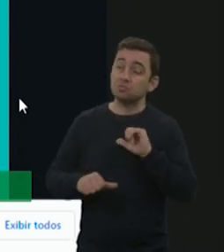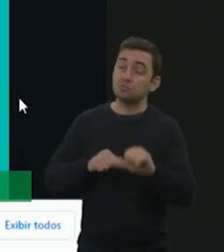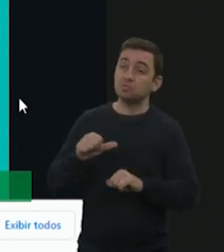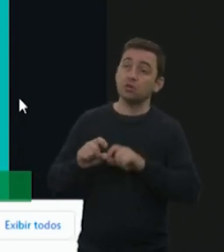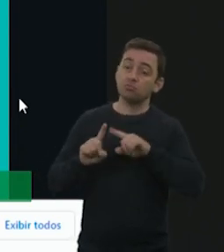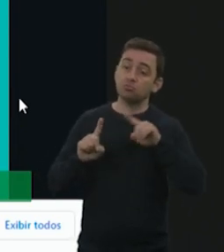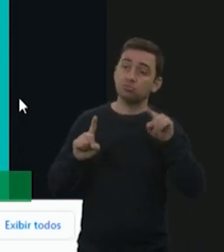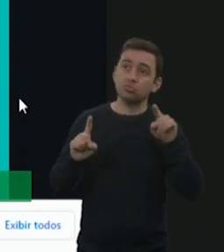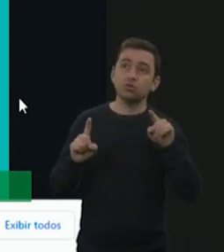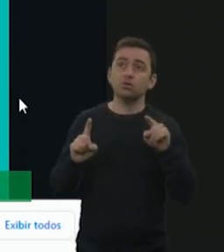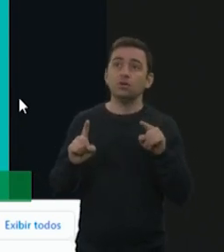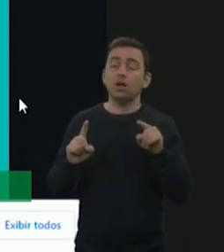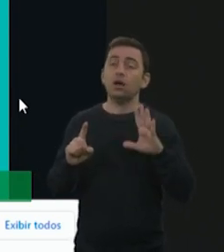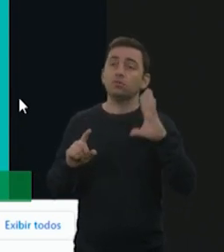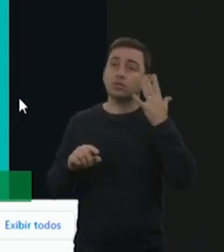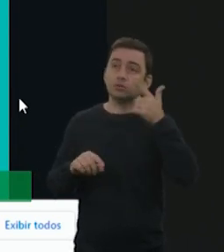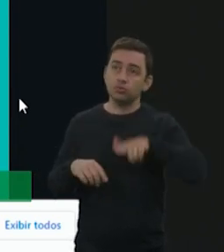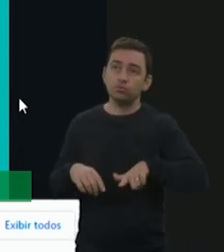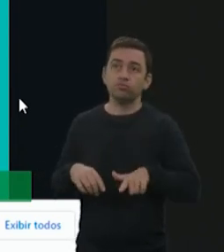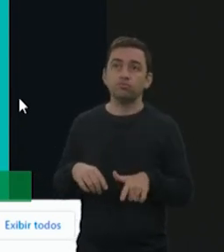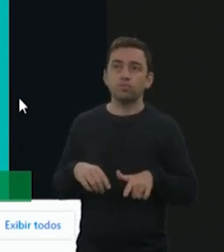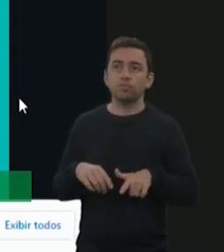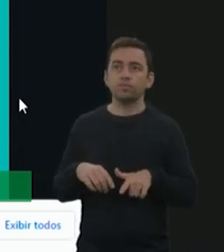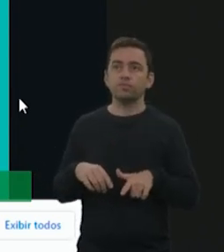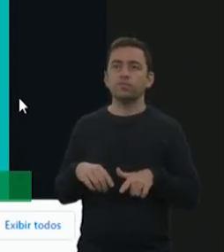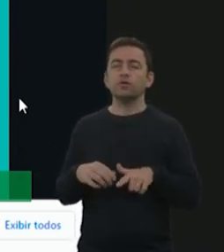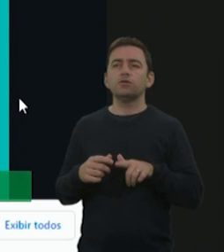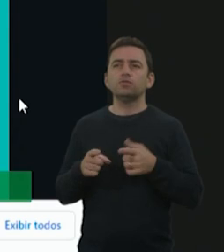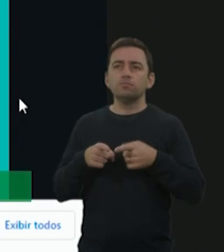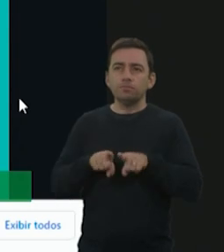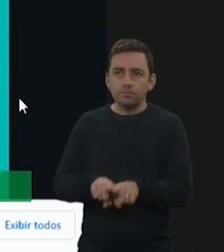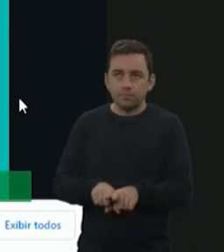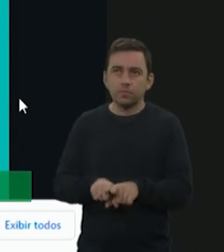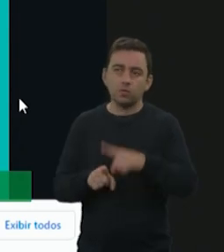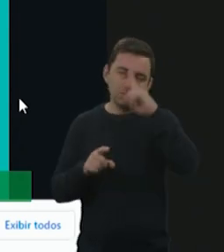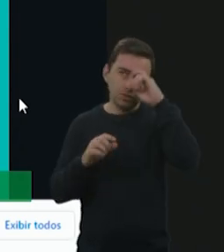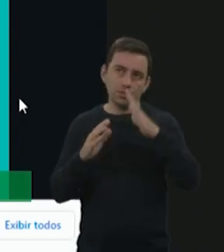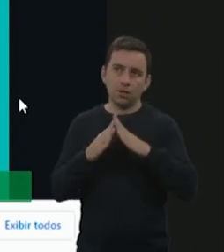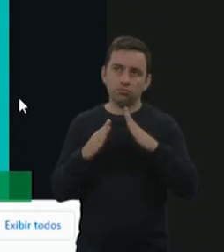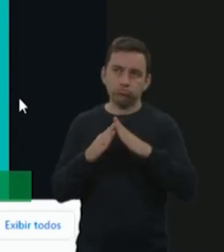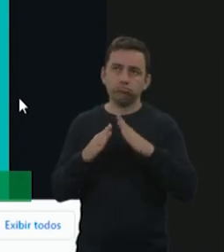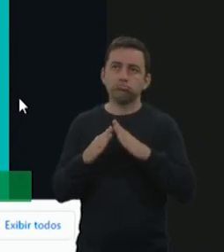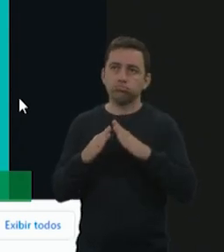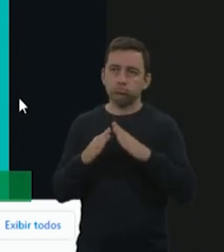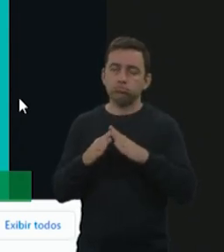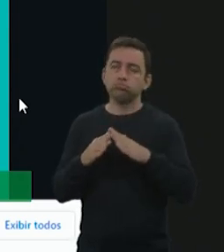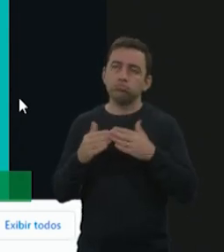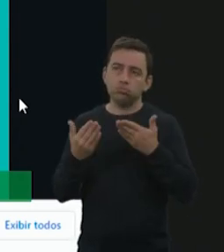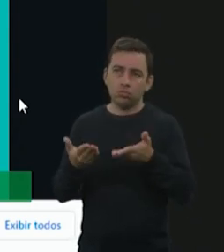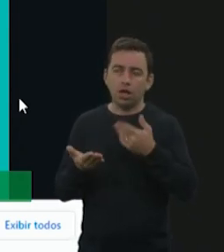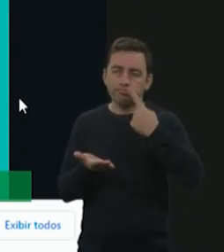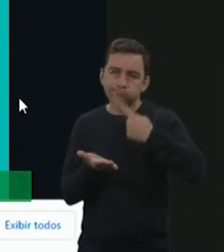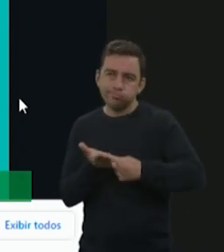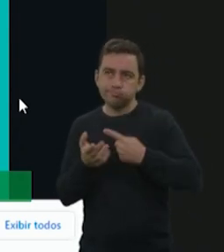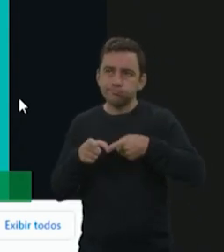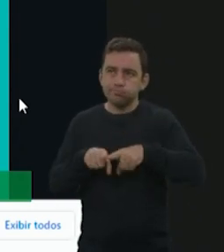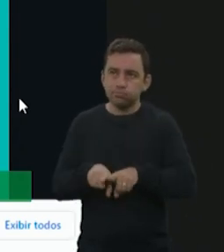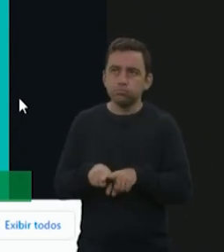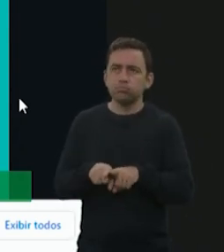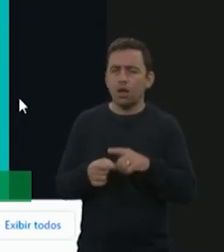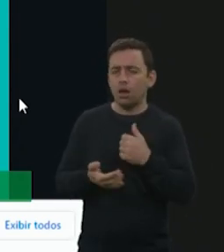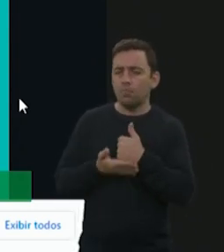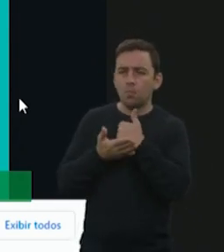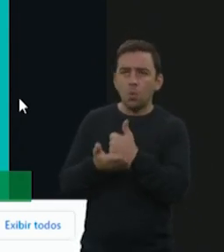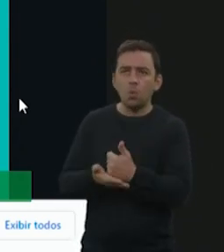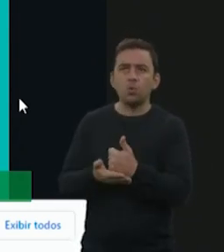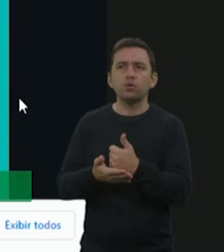pelo protocolo de uma repetição, em parceria com o Hospital Infantil, faz o agendamento das consultas e dá o apoio técnico também nas